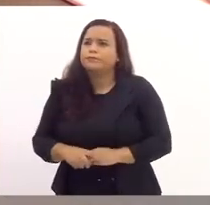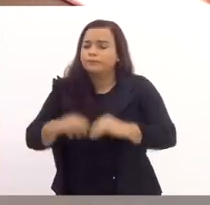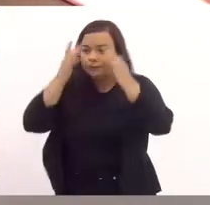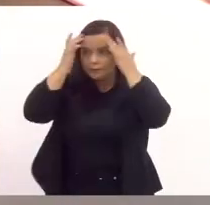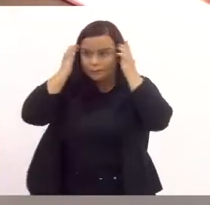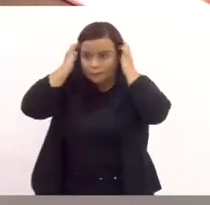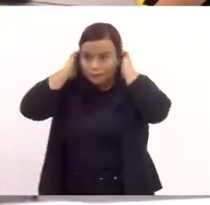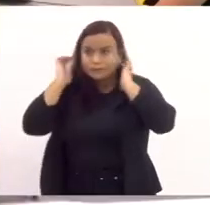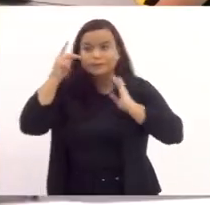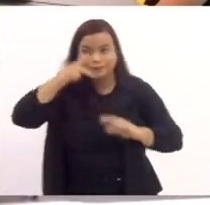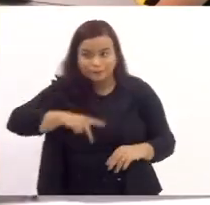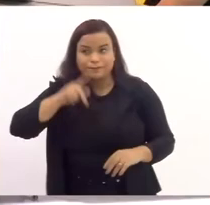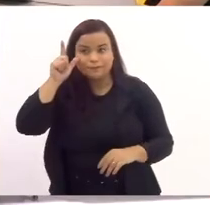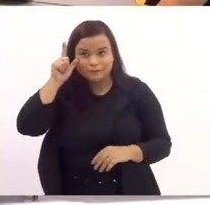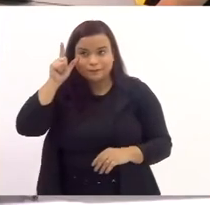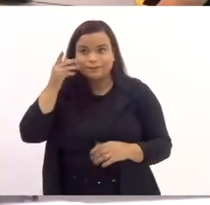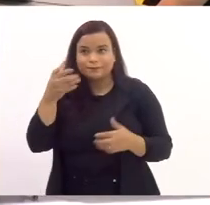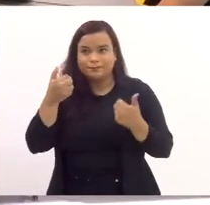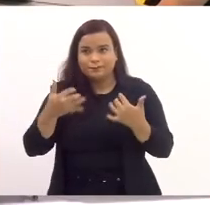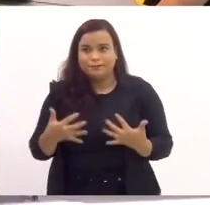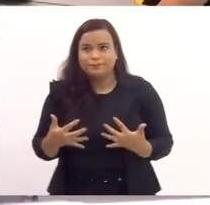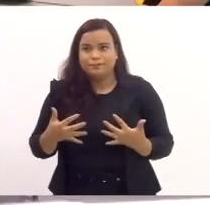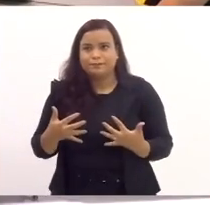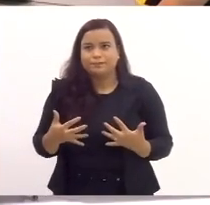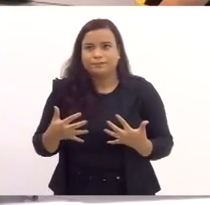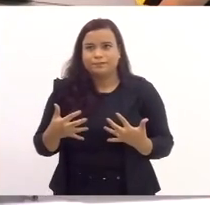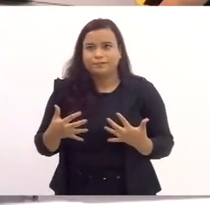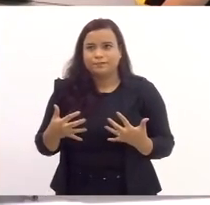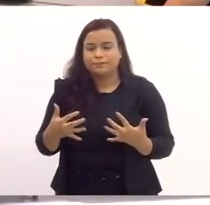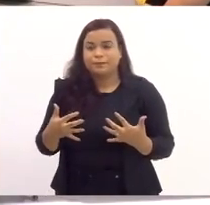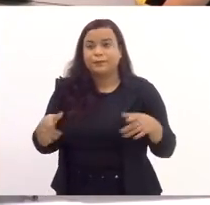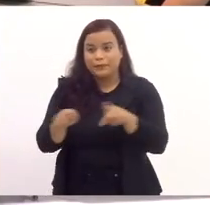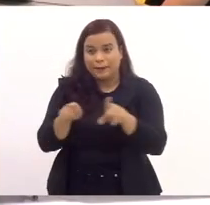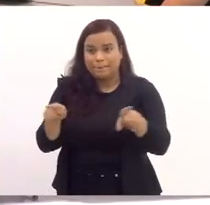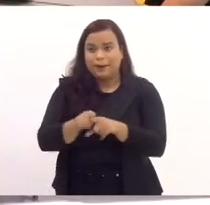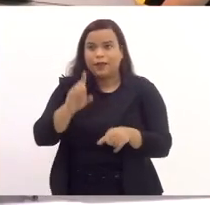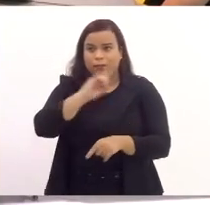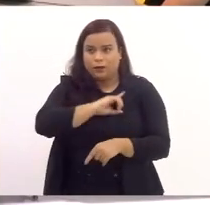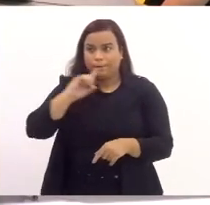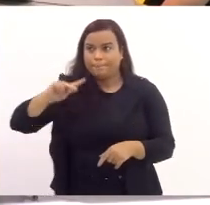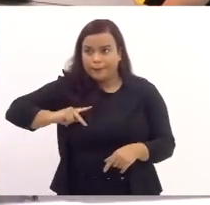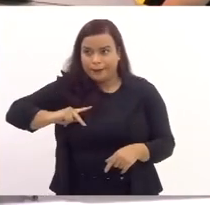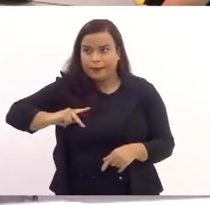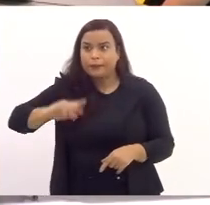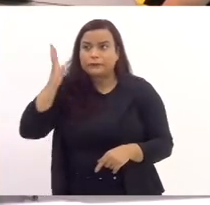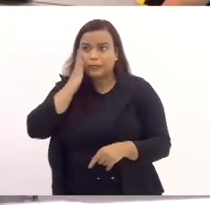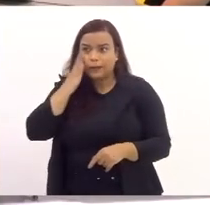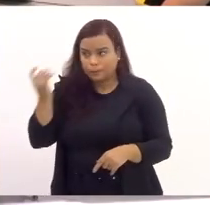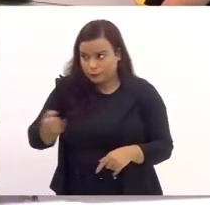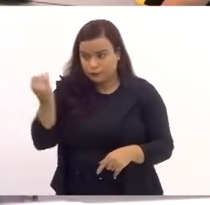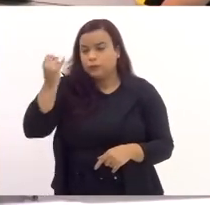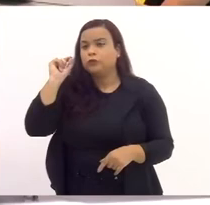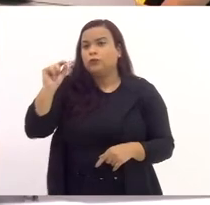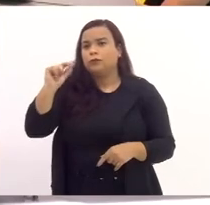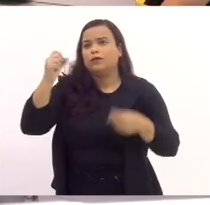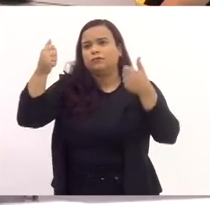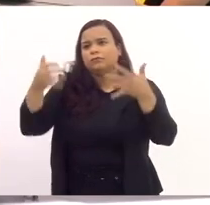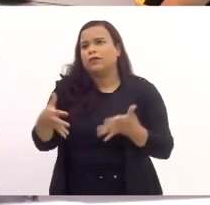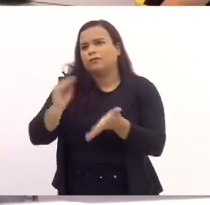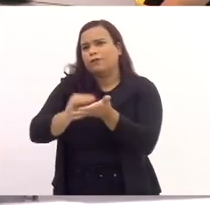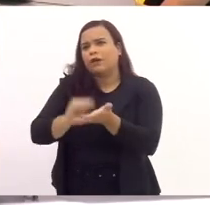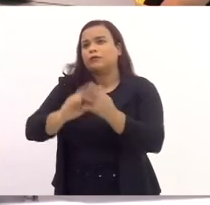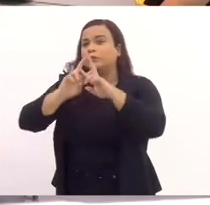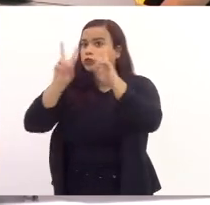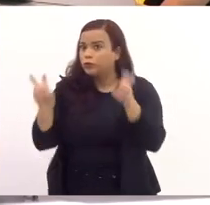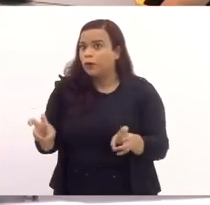Presidente Lucinha, outro esclarecimento que a Defensoria Pública entende pertinente, também, eventualmente, com relação às sanções,